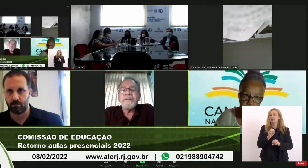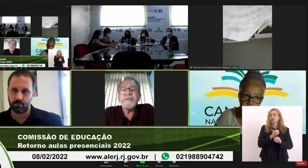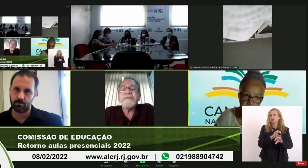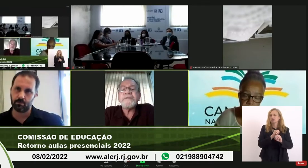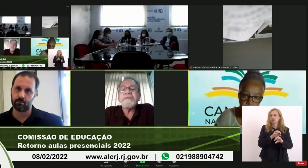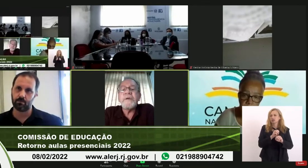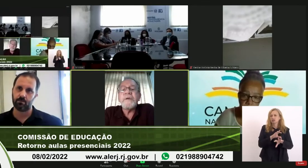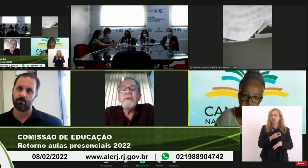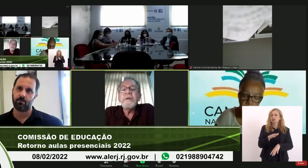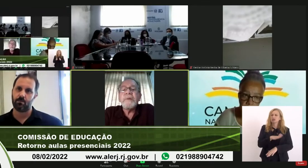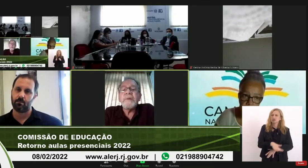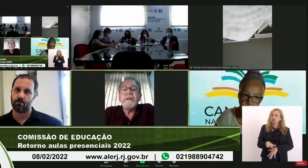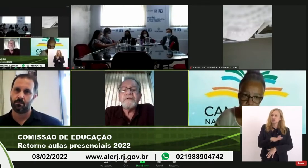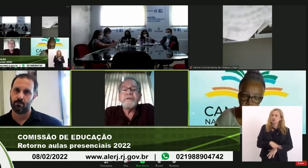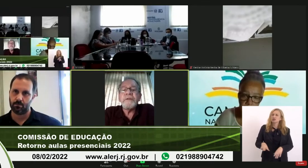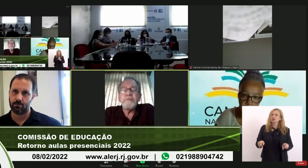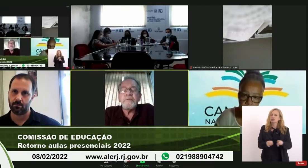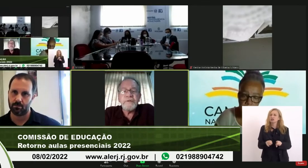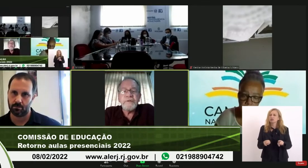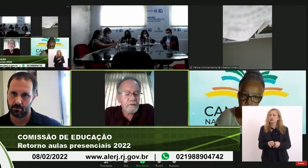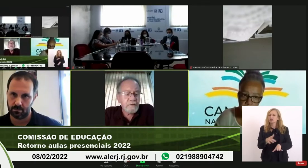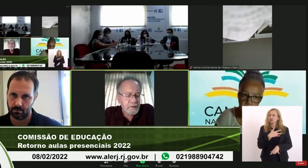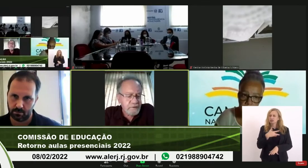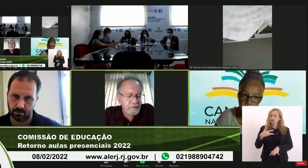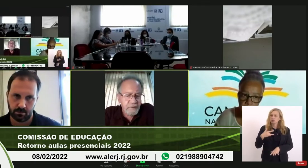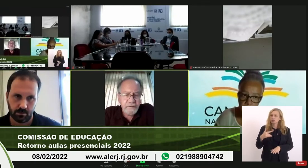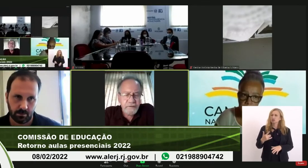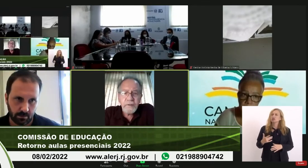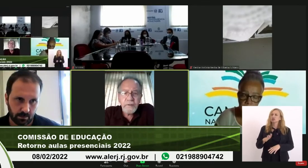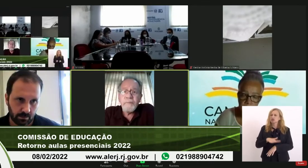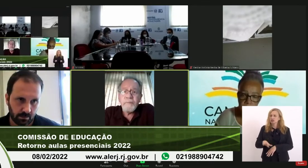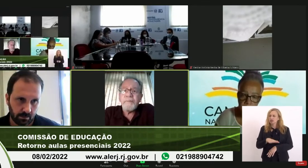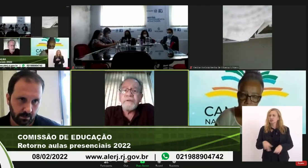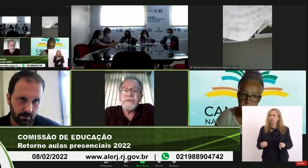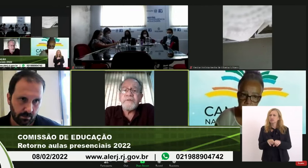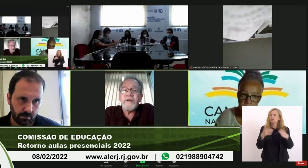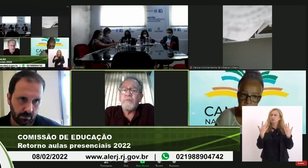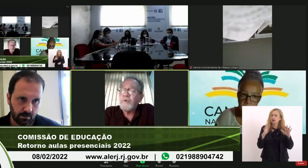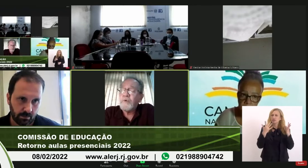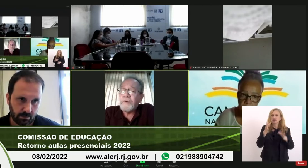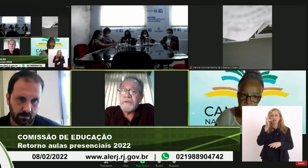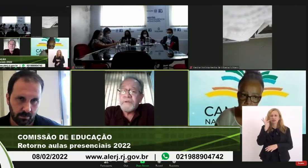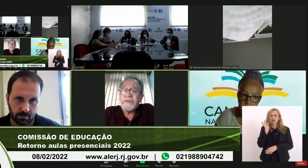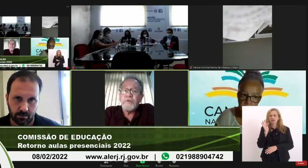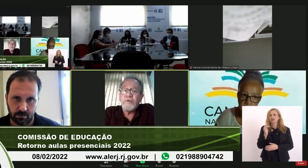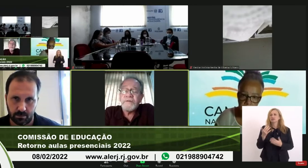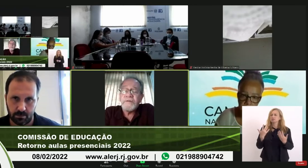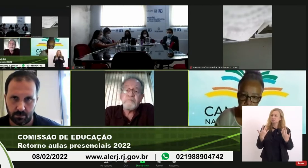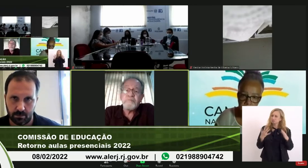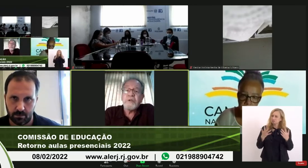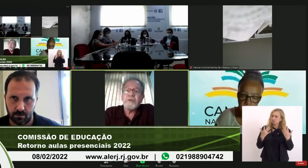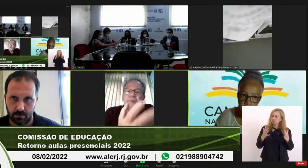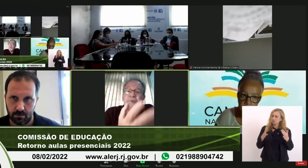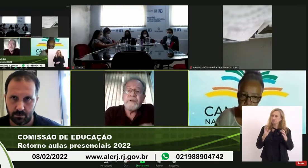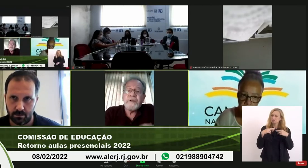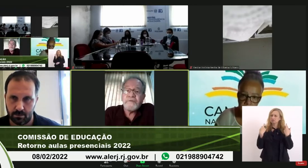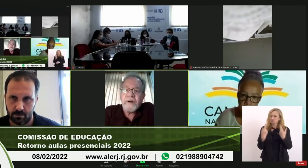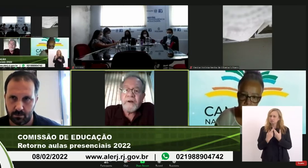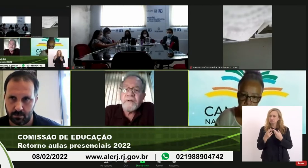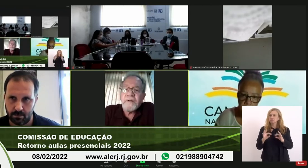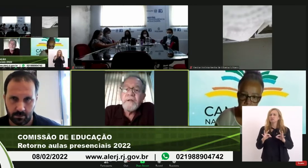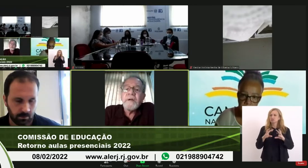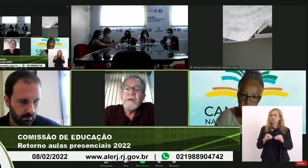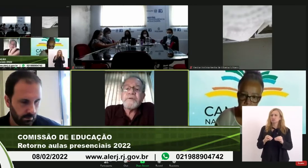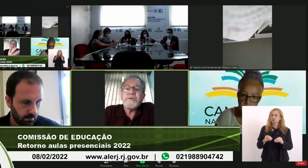zelar também pela garantia da saúde dessas mesmas crianças. Parabéns, Flávio, muito enriquecedora, não tanto pelo que a gente